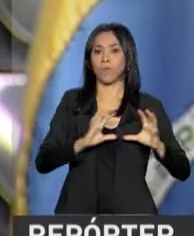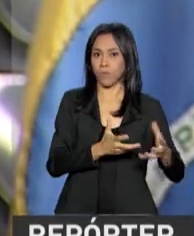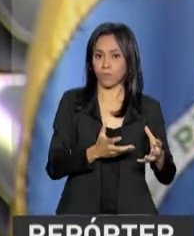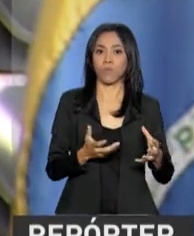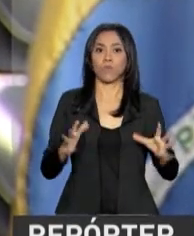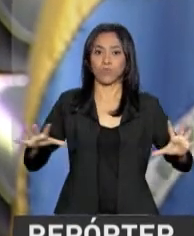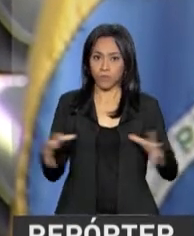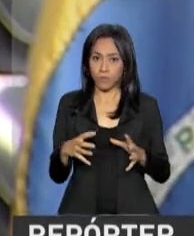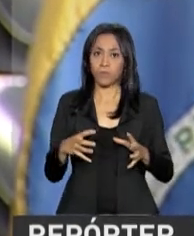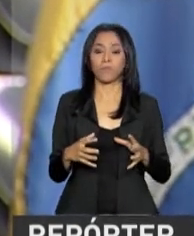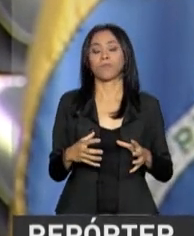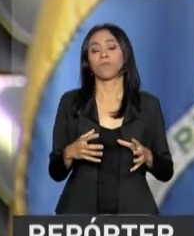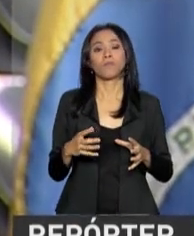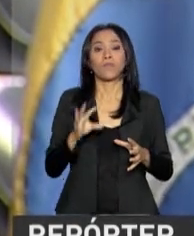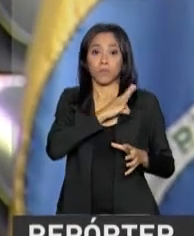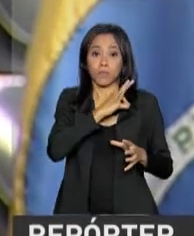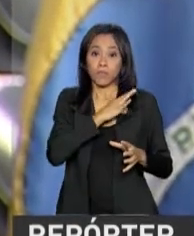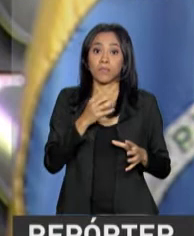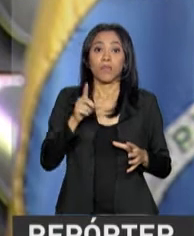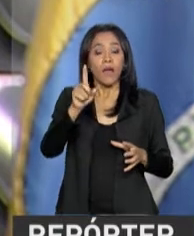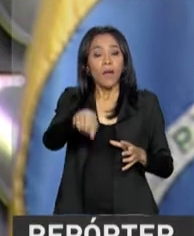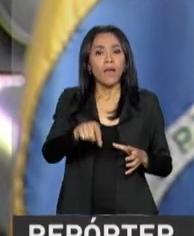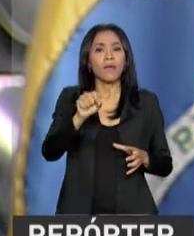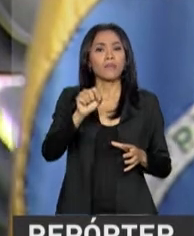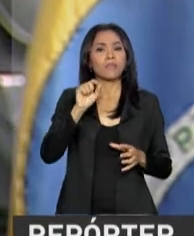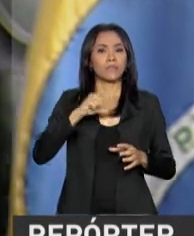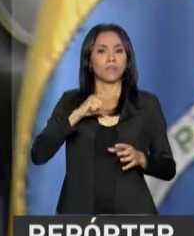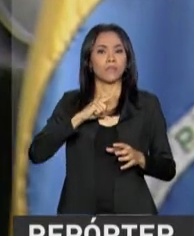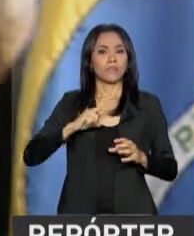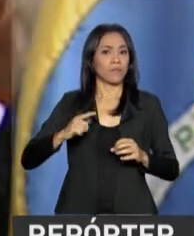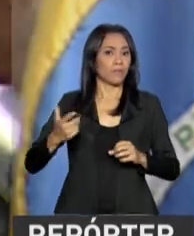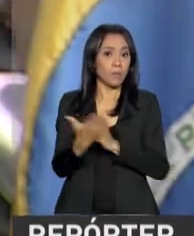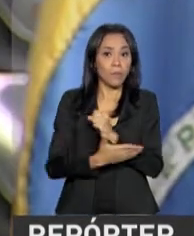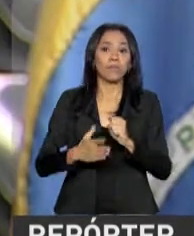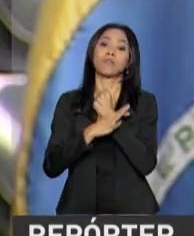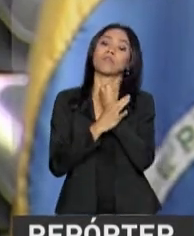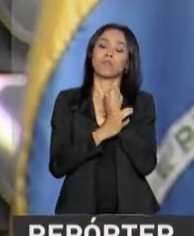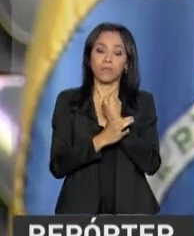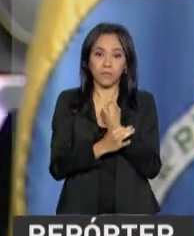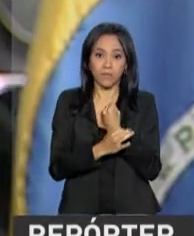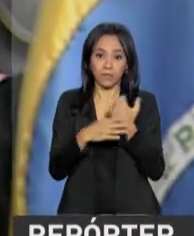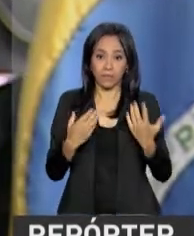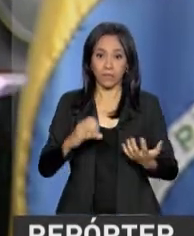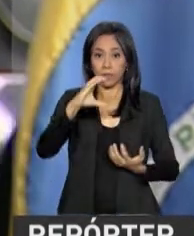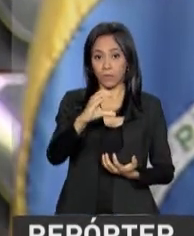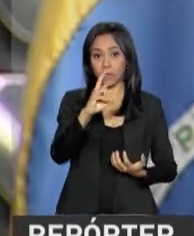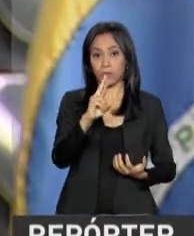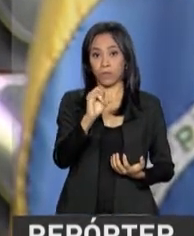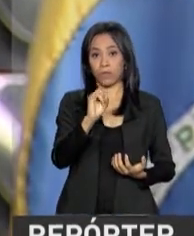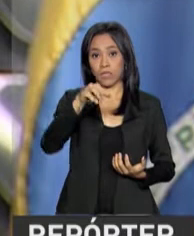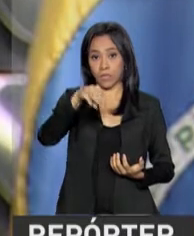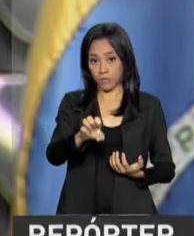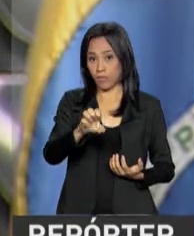crime é condição basilar de provimento de segurança pública o crime não é e